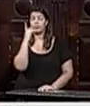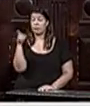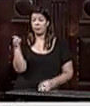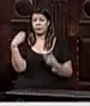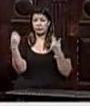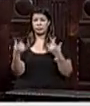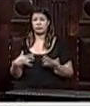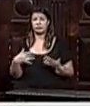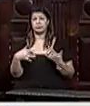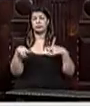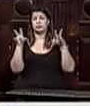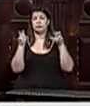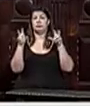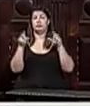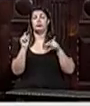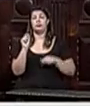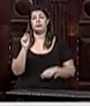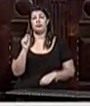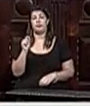sobre